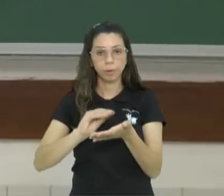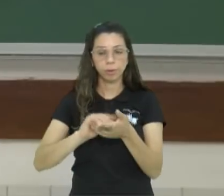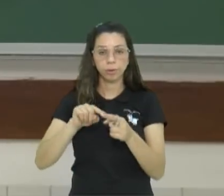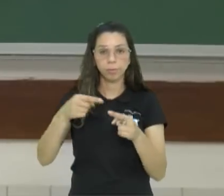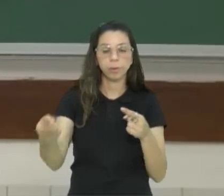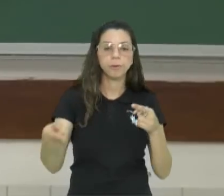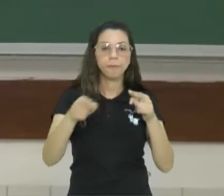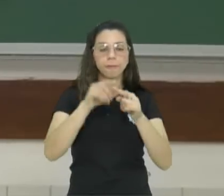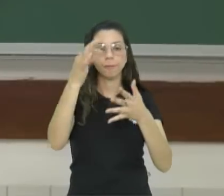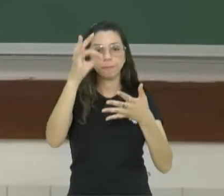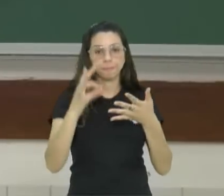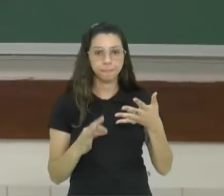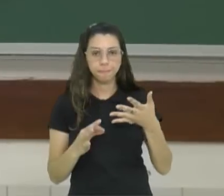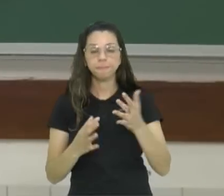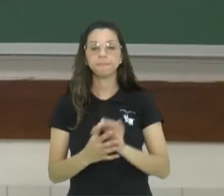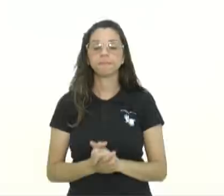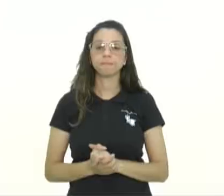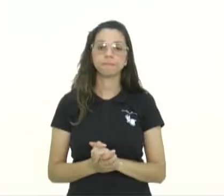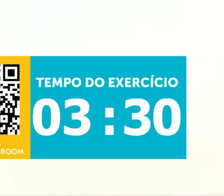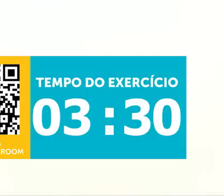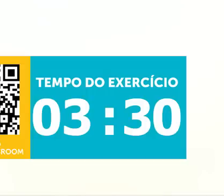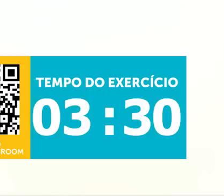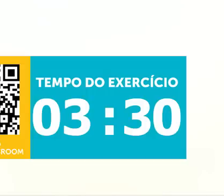eu já volto para a gente corrigir.